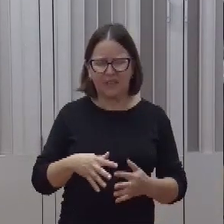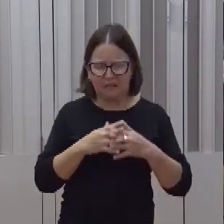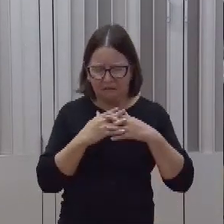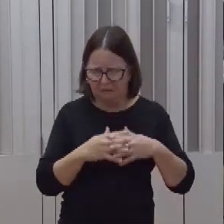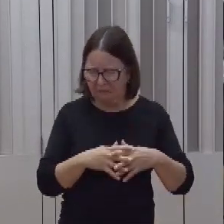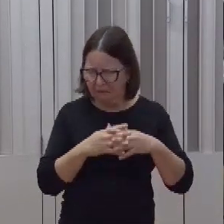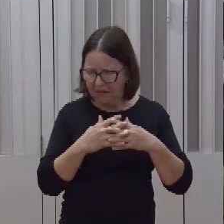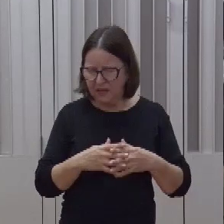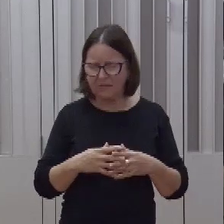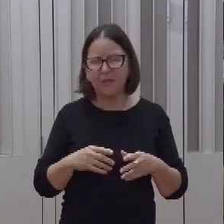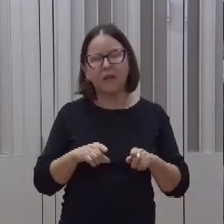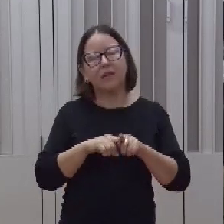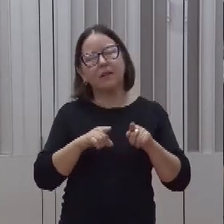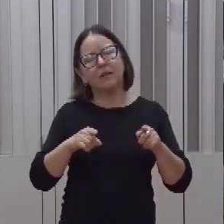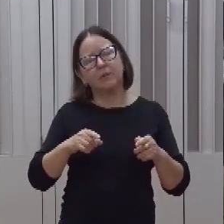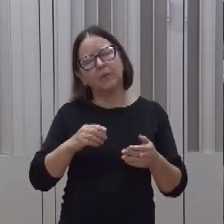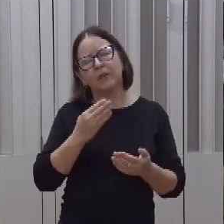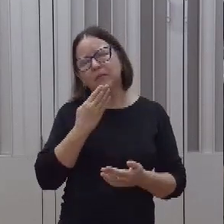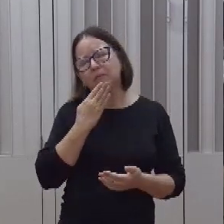mas te pedimos